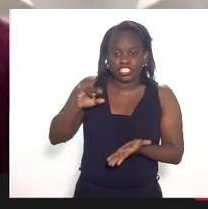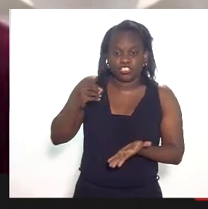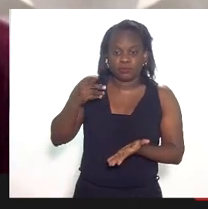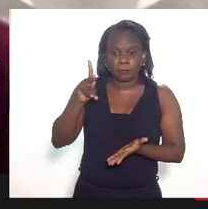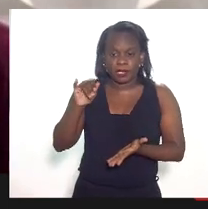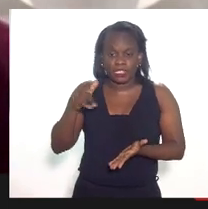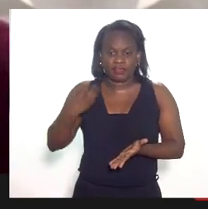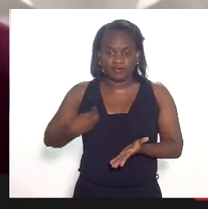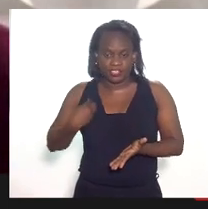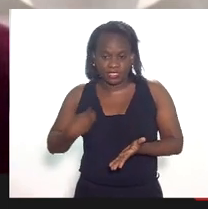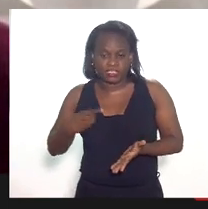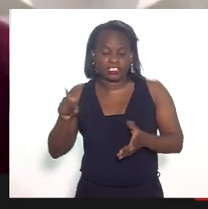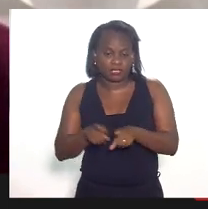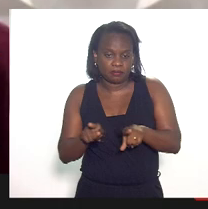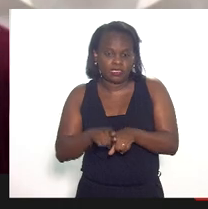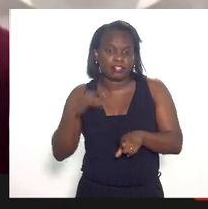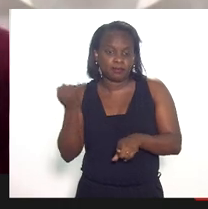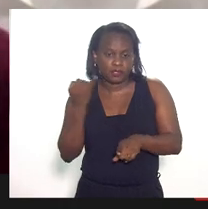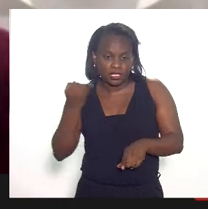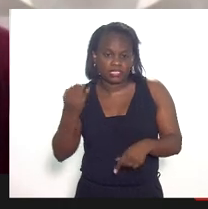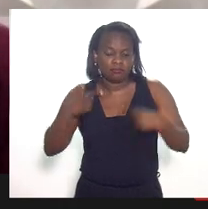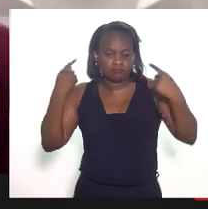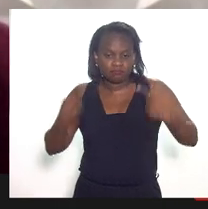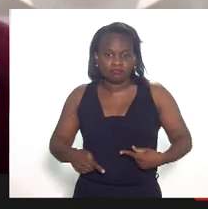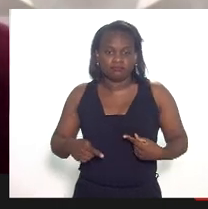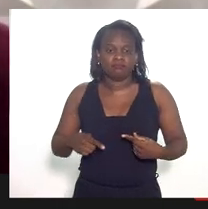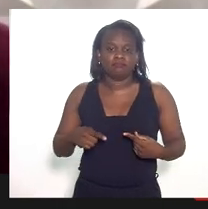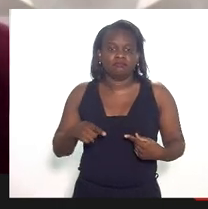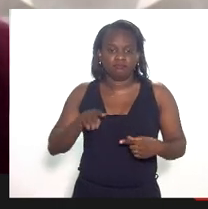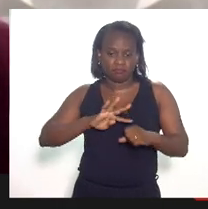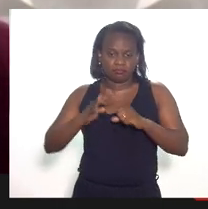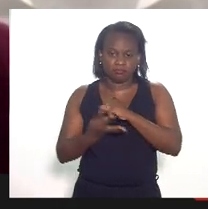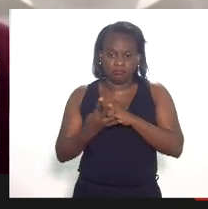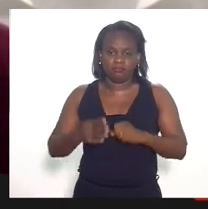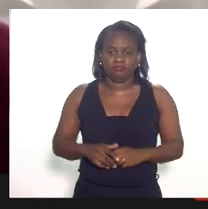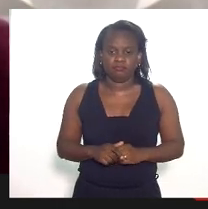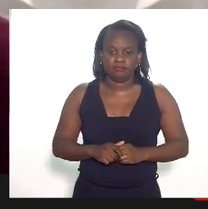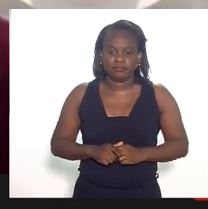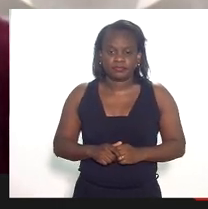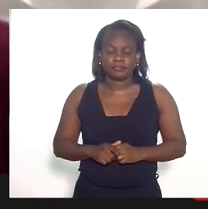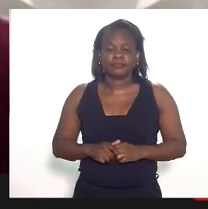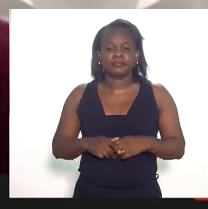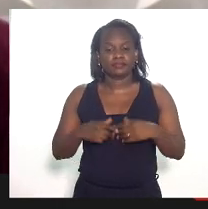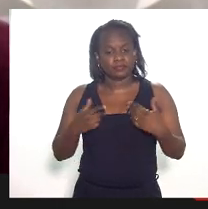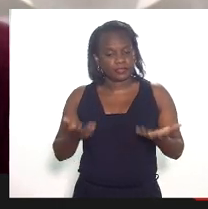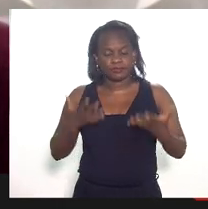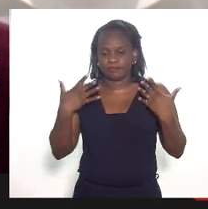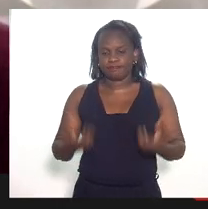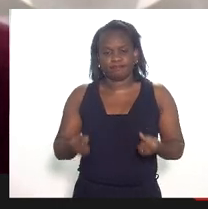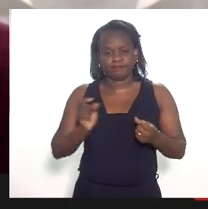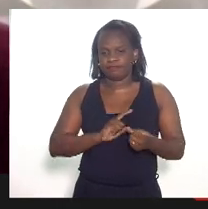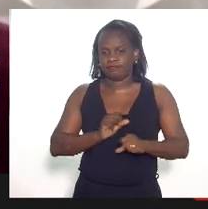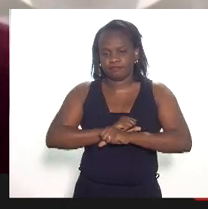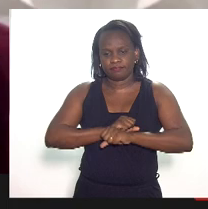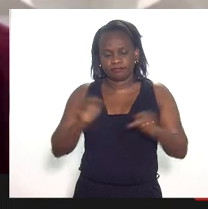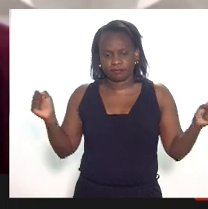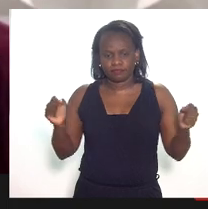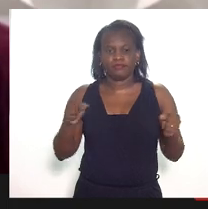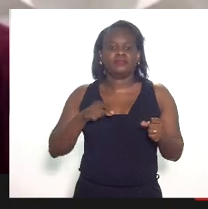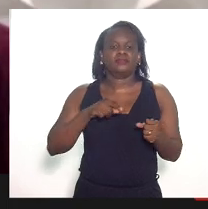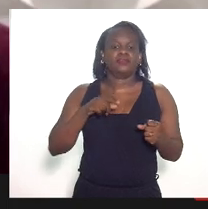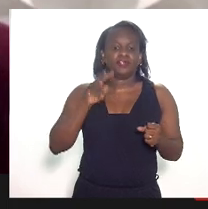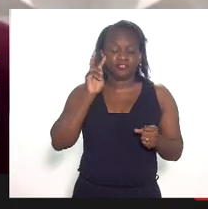Vida é também importante no enfrentamento da Covid-19. É inadmissível, né, que a